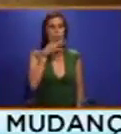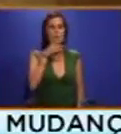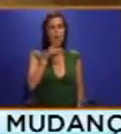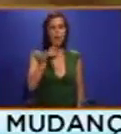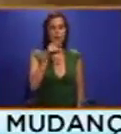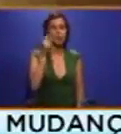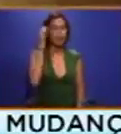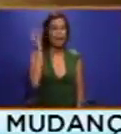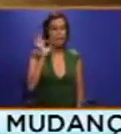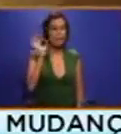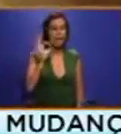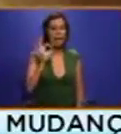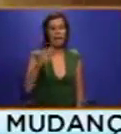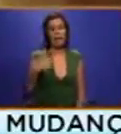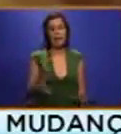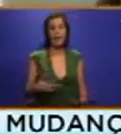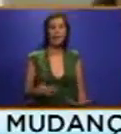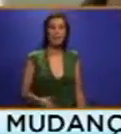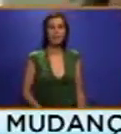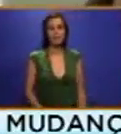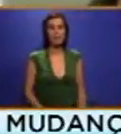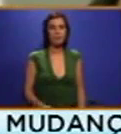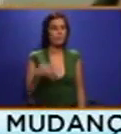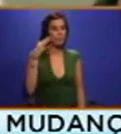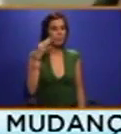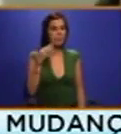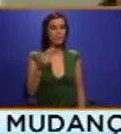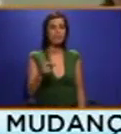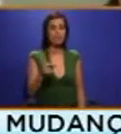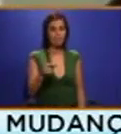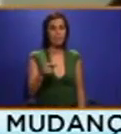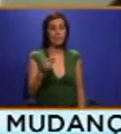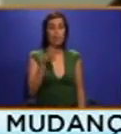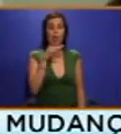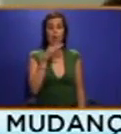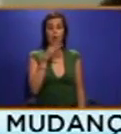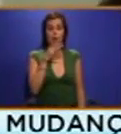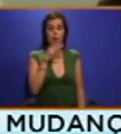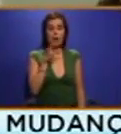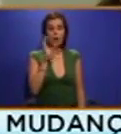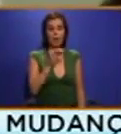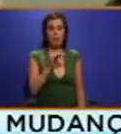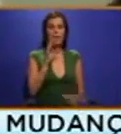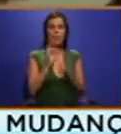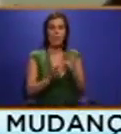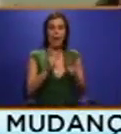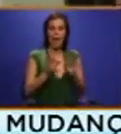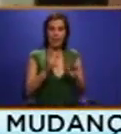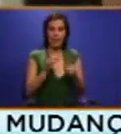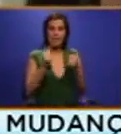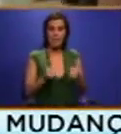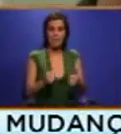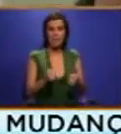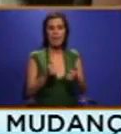bocadinho amarelo e tal e tá um bocado este cabelo é poroso E então com uma coloração ele vai ficar mais hidratado mais